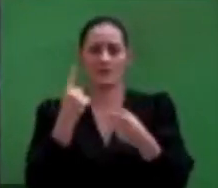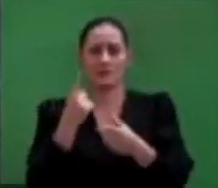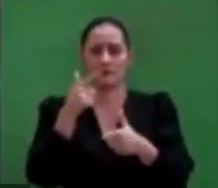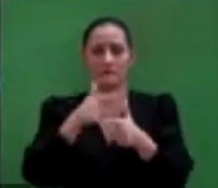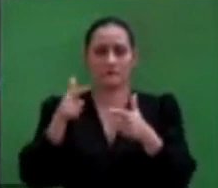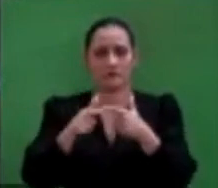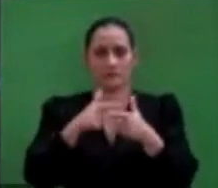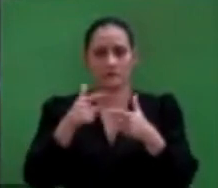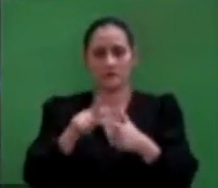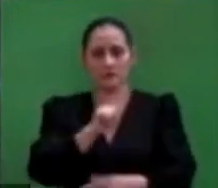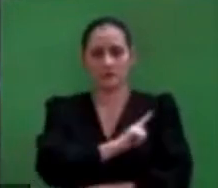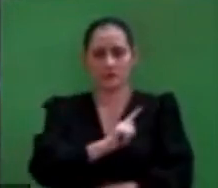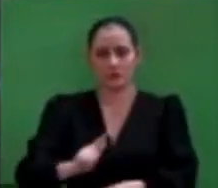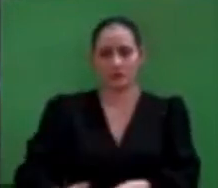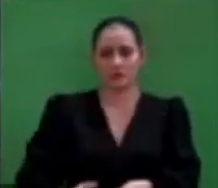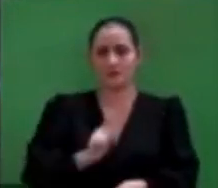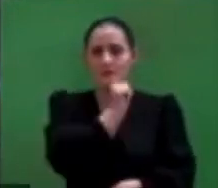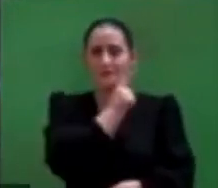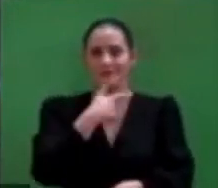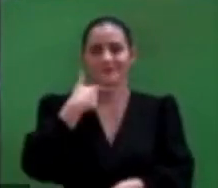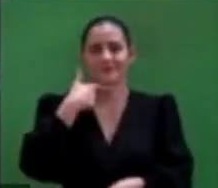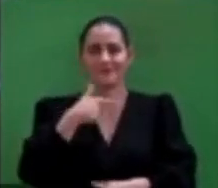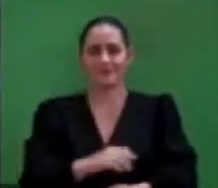governo Gladson Cameli.